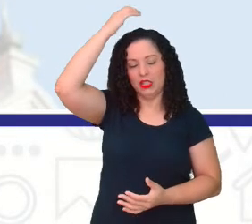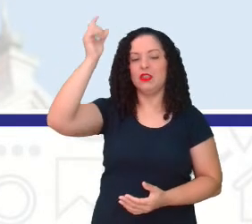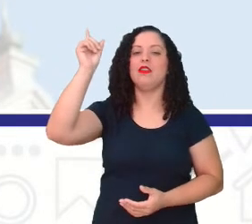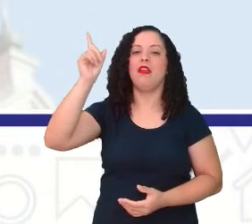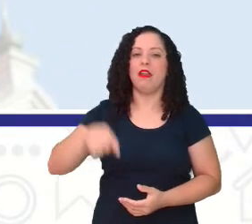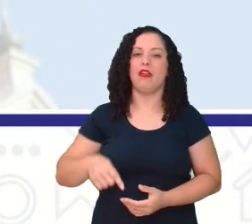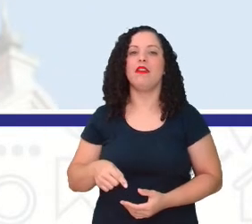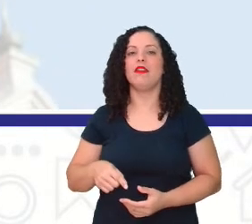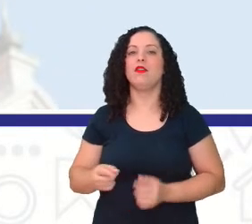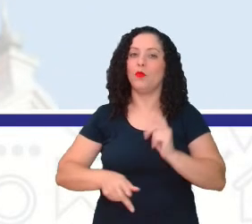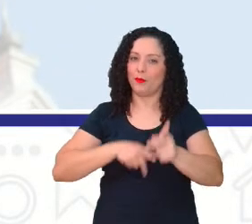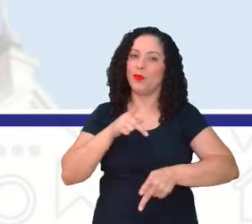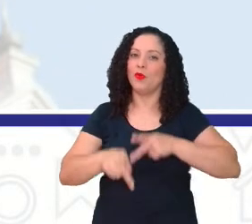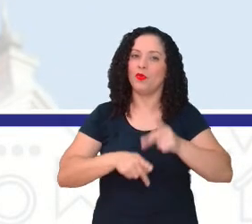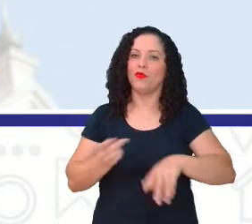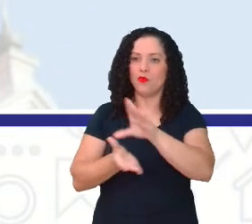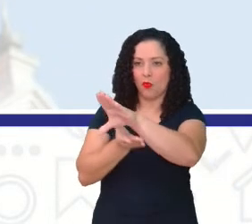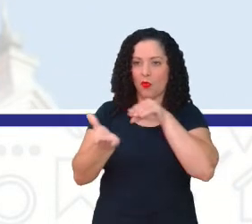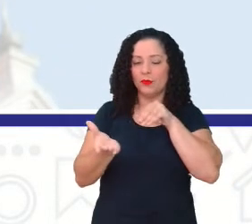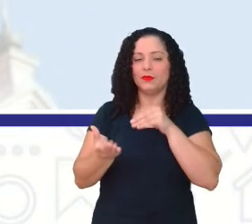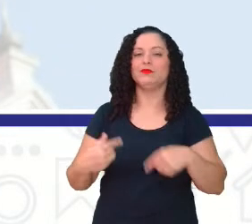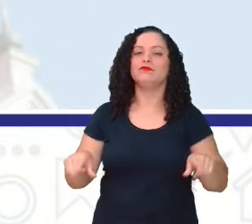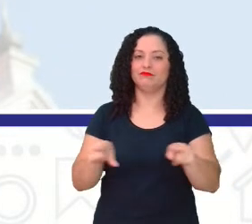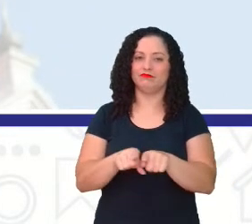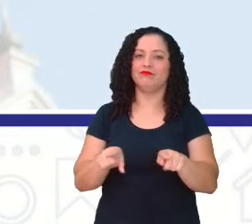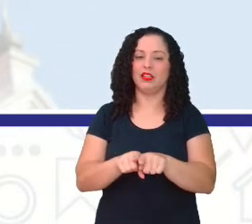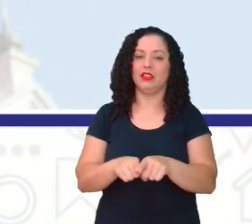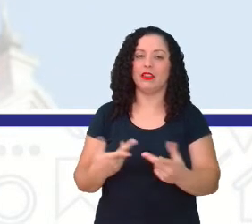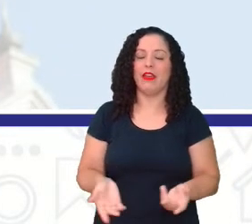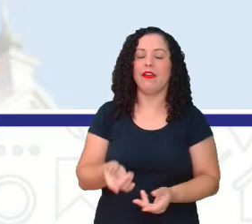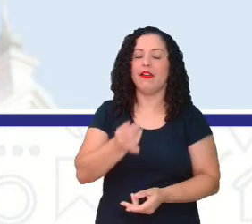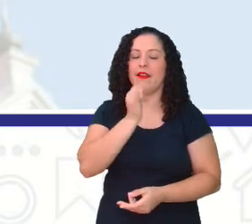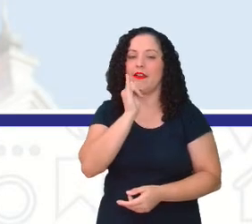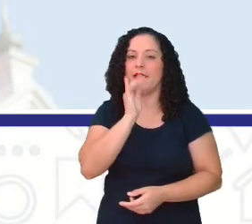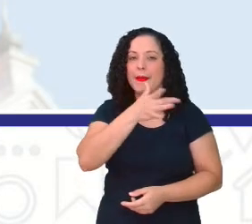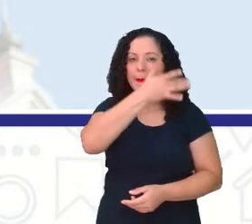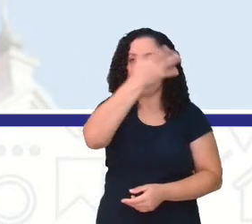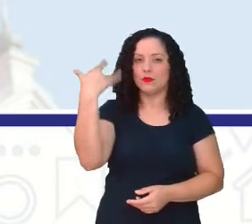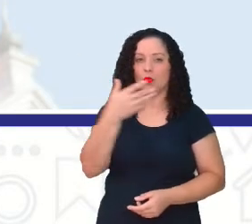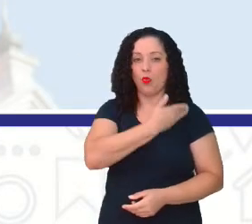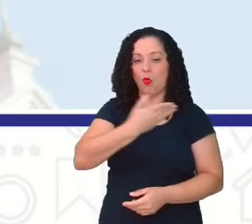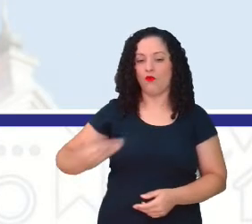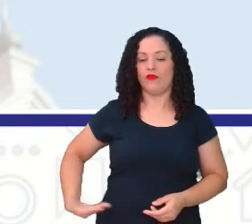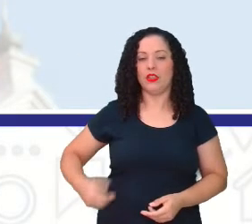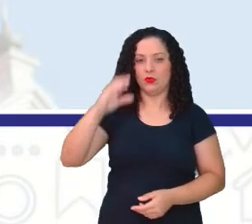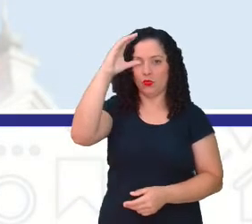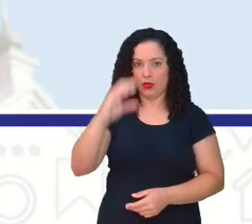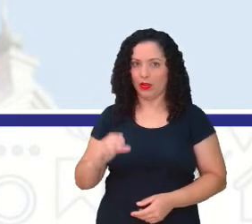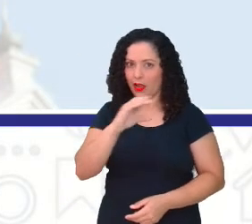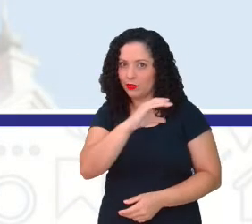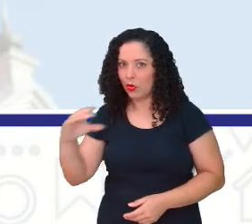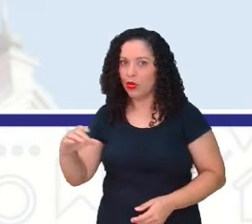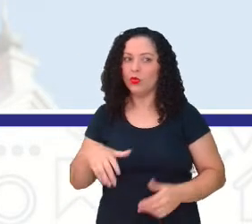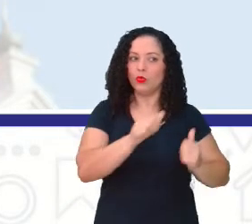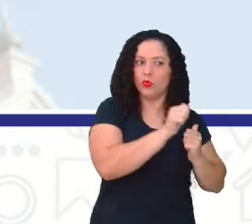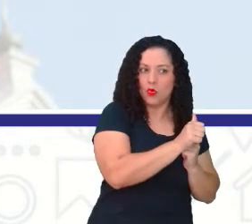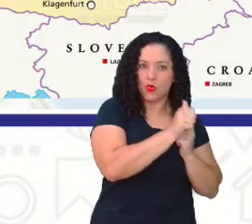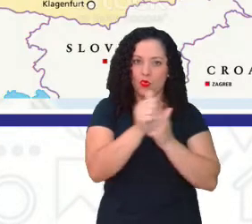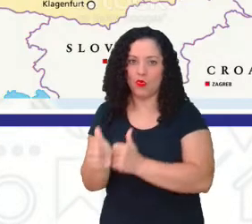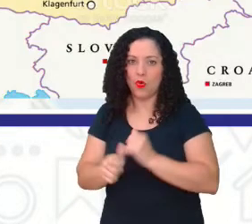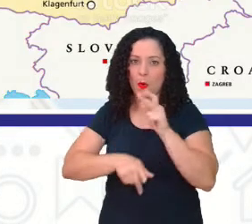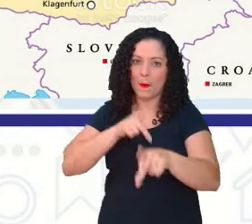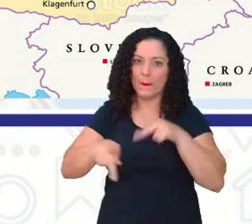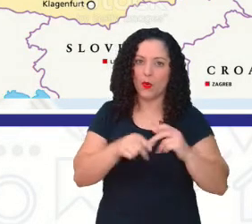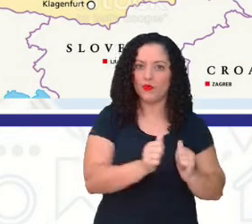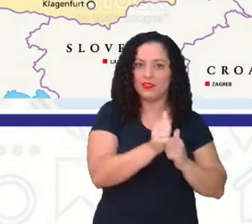fé do povo, né? Então, assumia um governante católico, todo mundo virava católico. Assumia um protestante, todo mundo virava